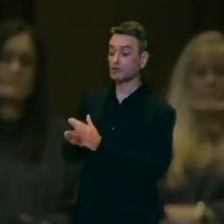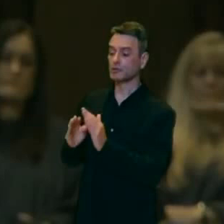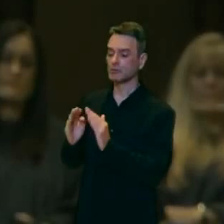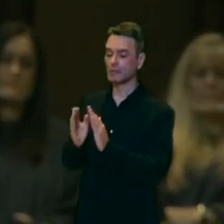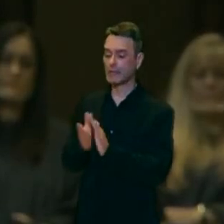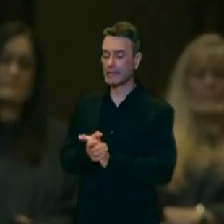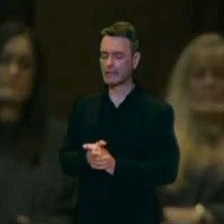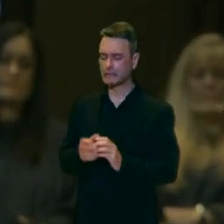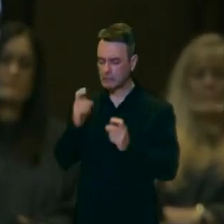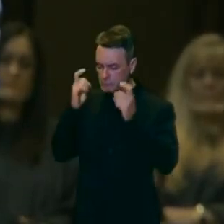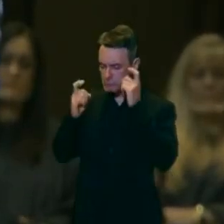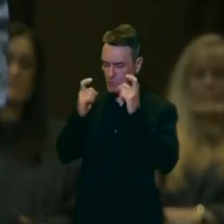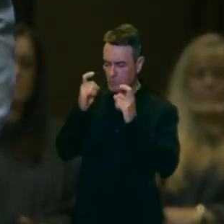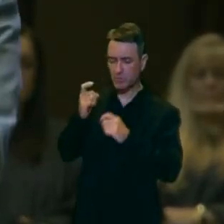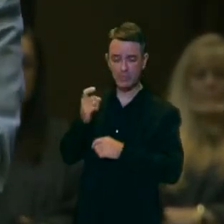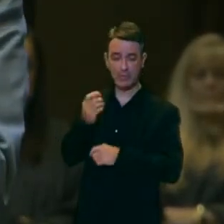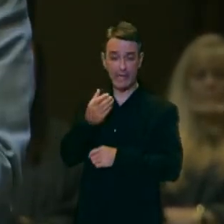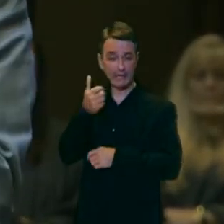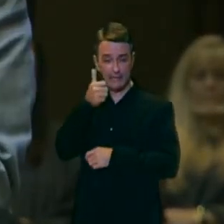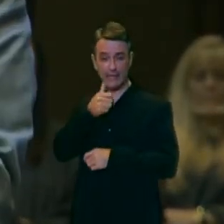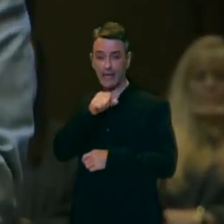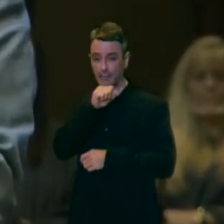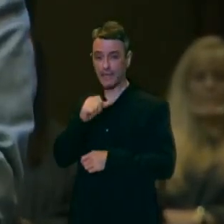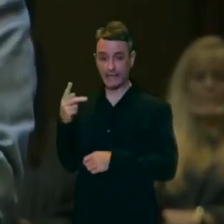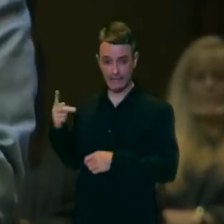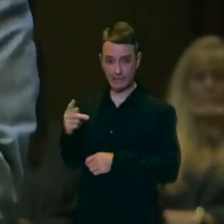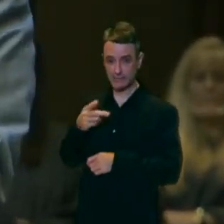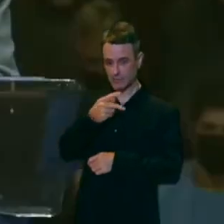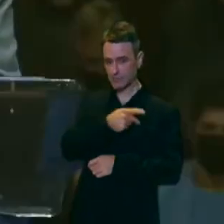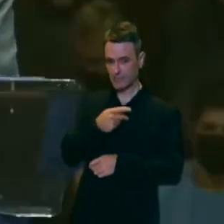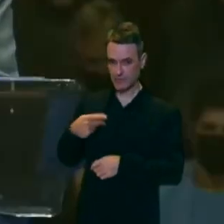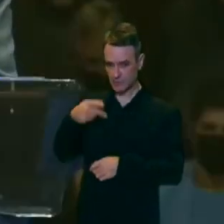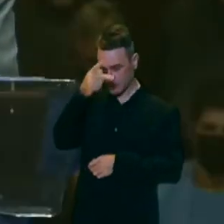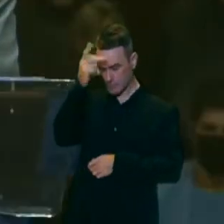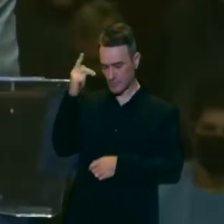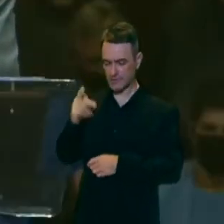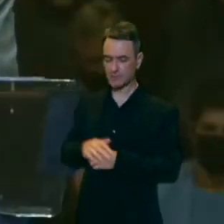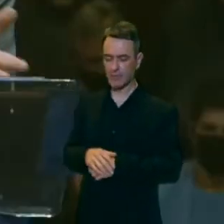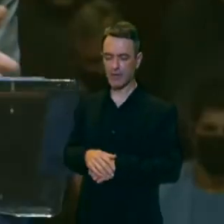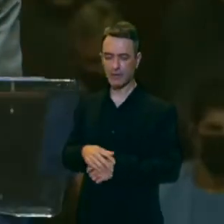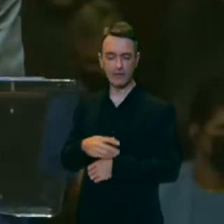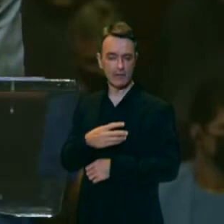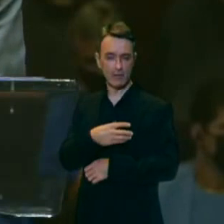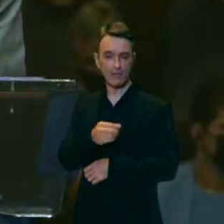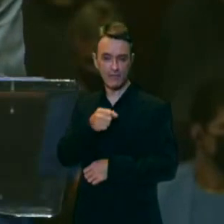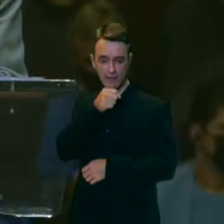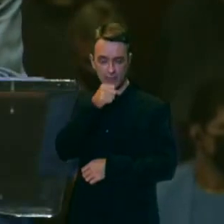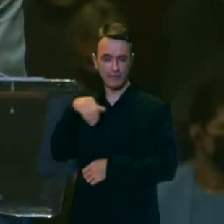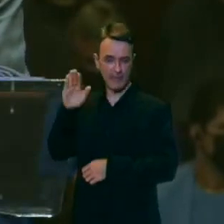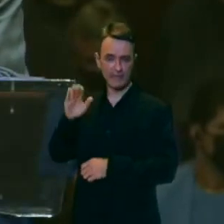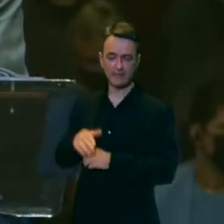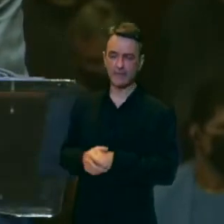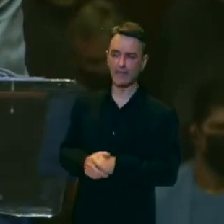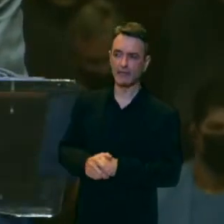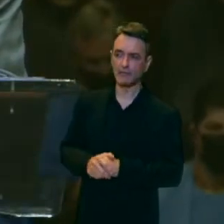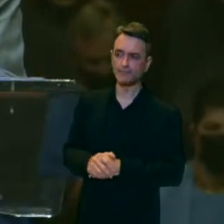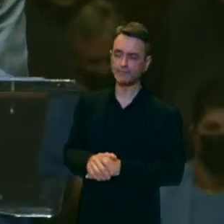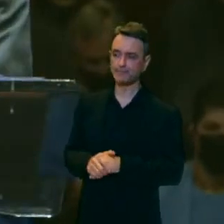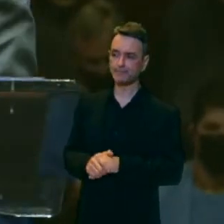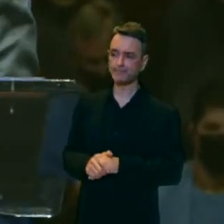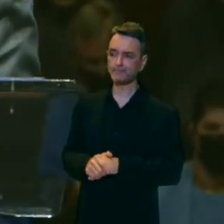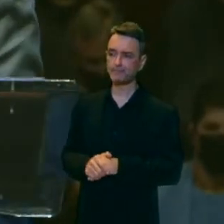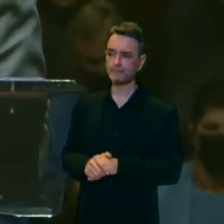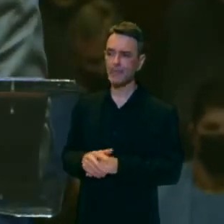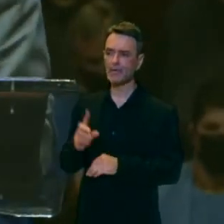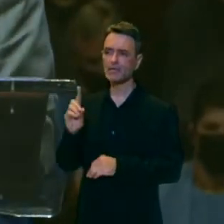tinha perdido o seu esposo, estava doente. Eu era o filho mais velho, e sou o filho mais velho dela, na época eu